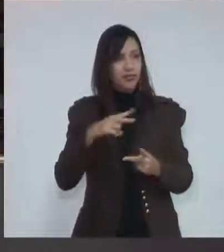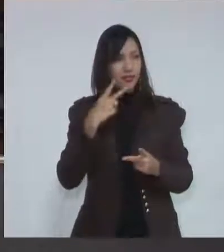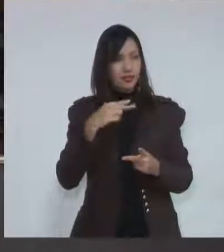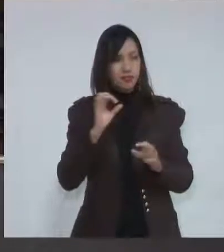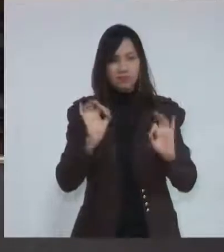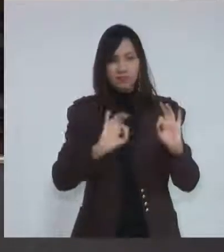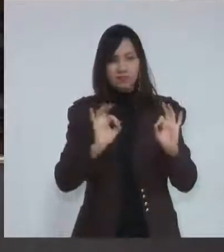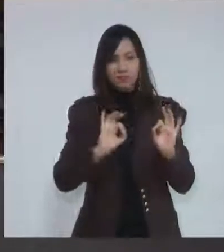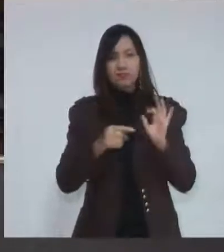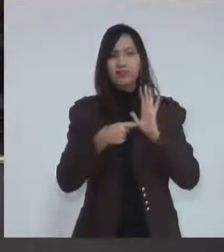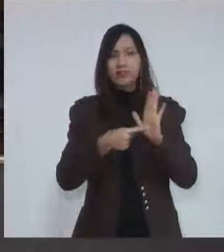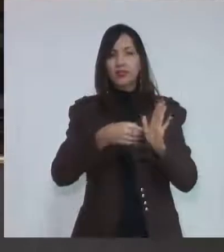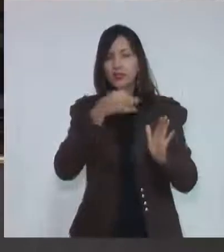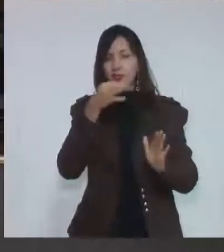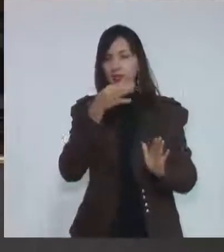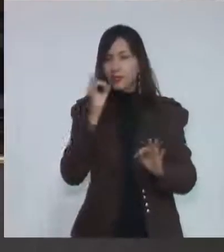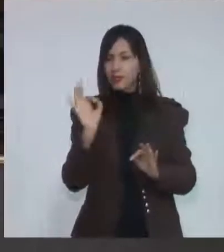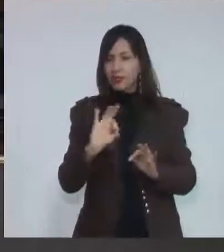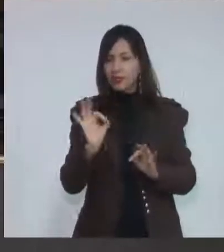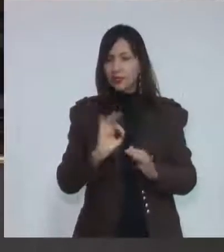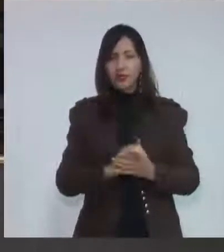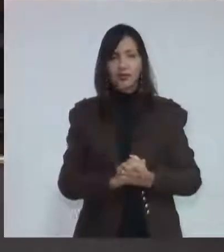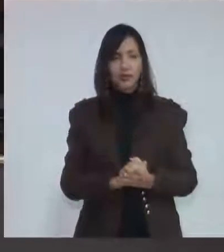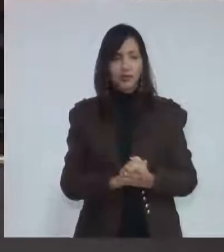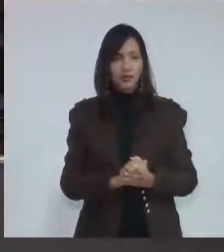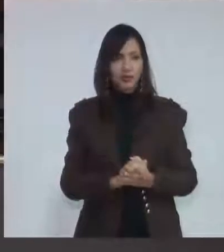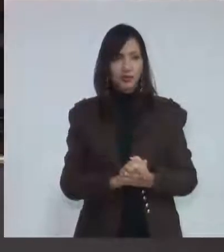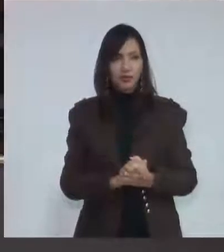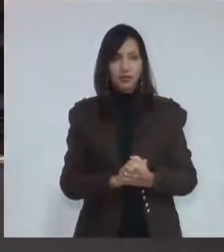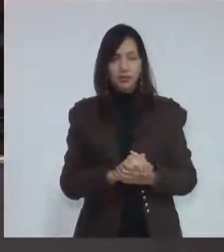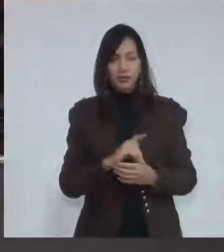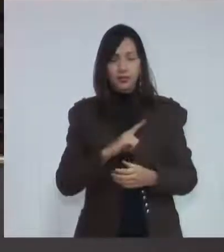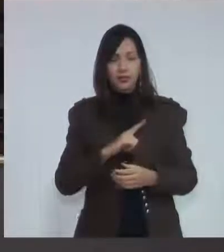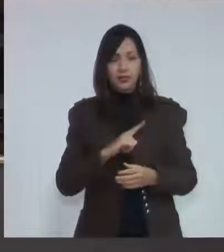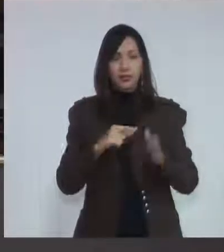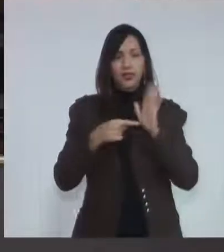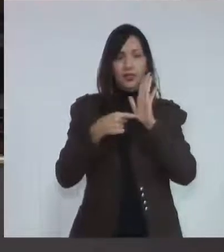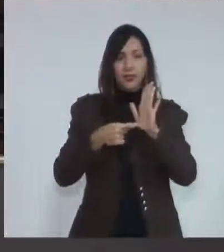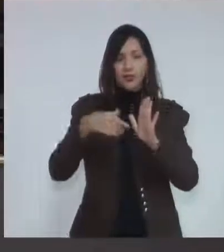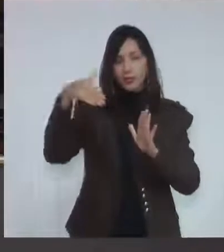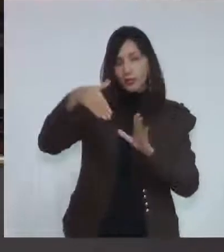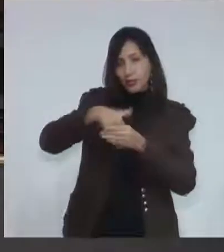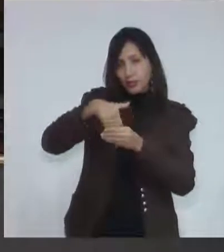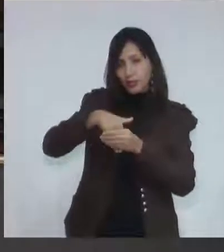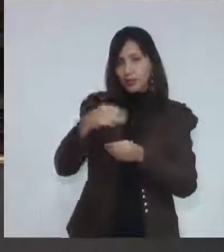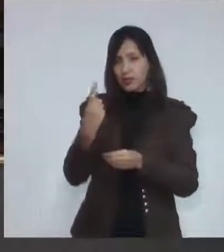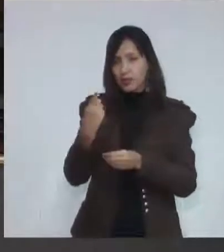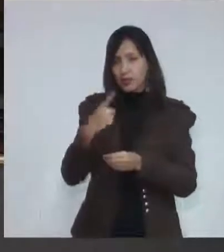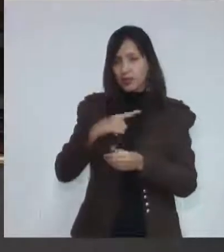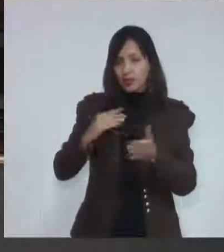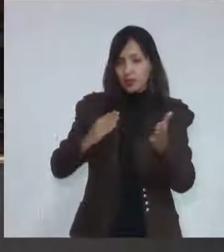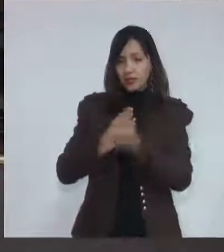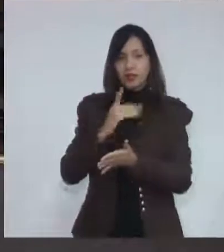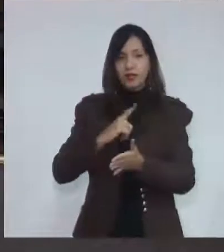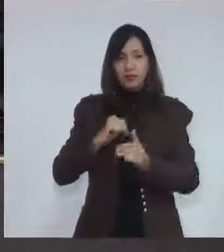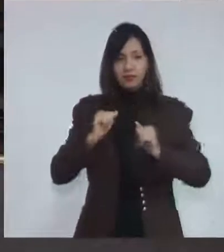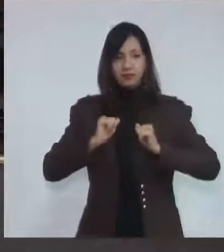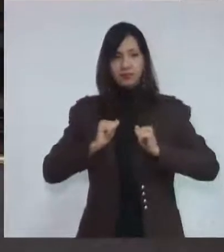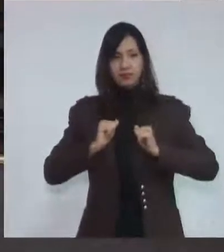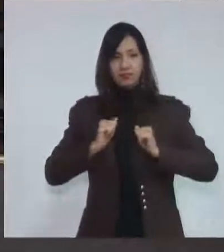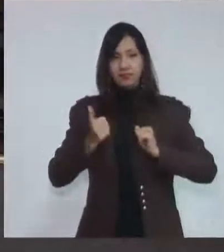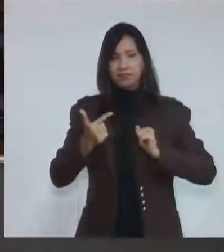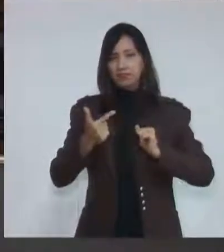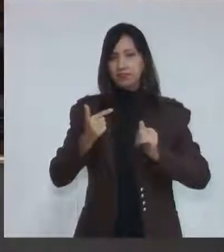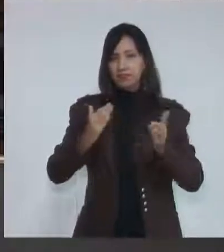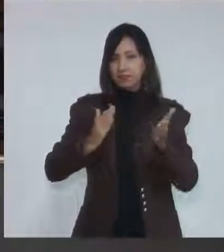Não havendo mais manifestação de liderança, está em votação única. Os vereadores que aprovam permaneçam como se encontram. Aprovado por 12